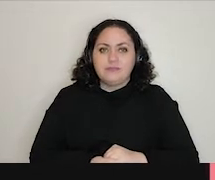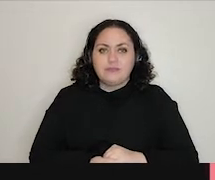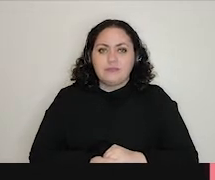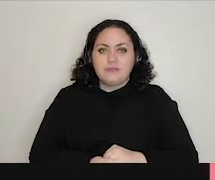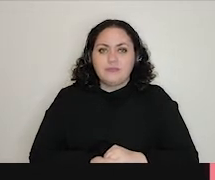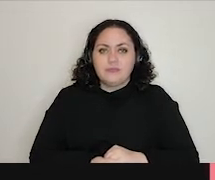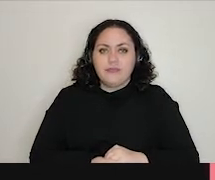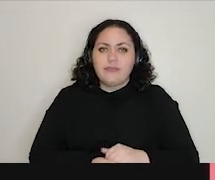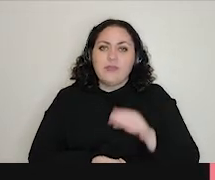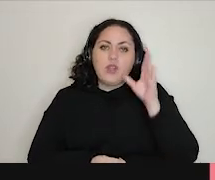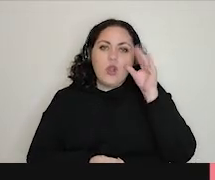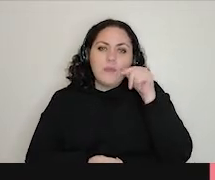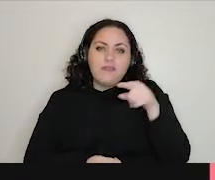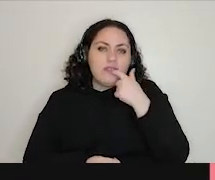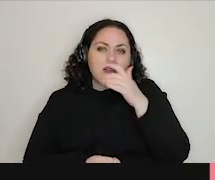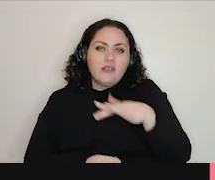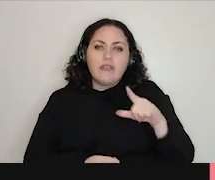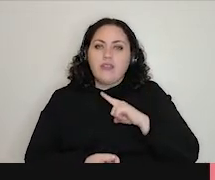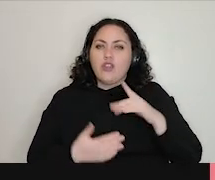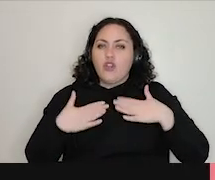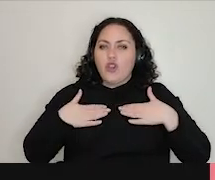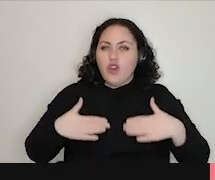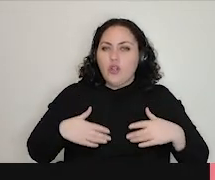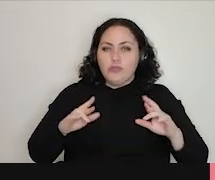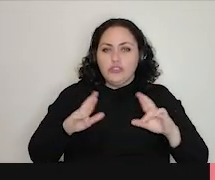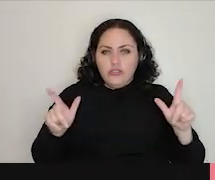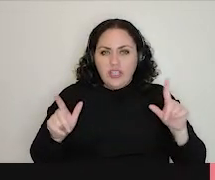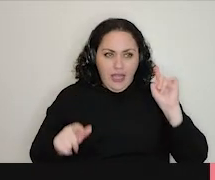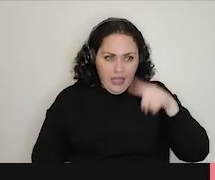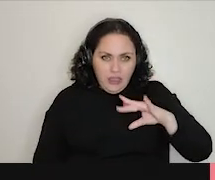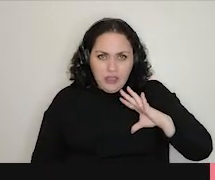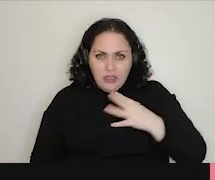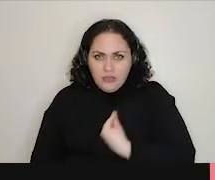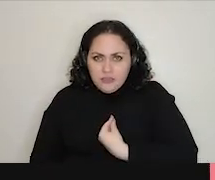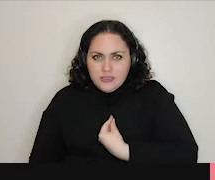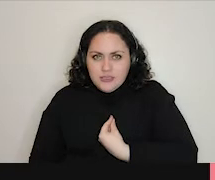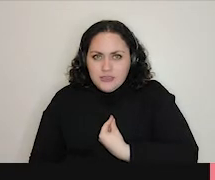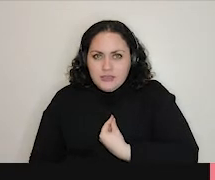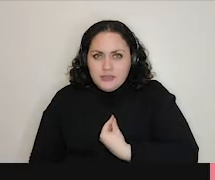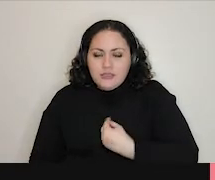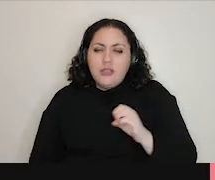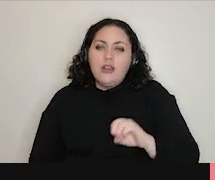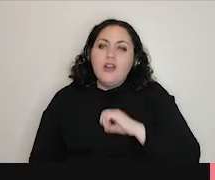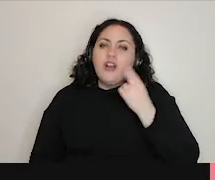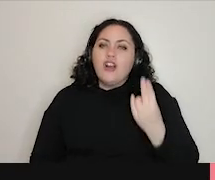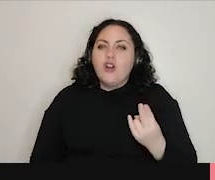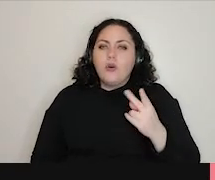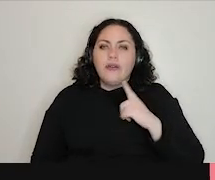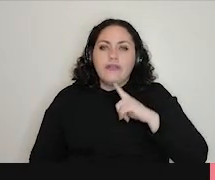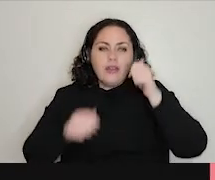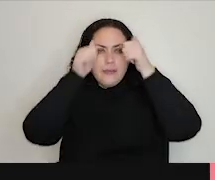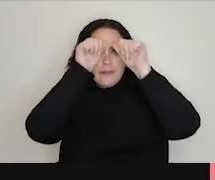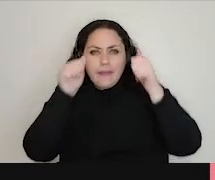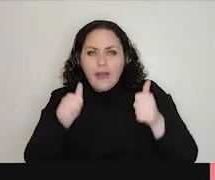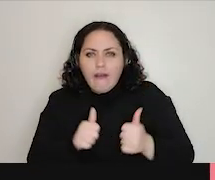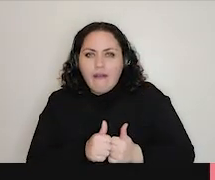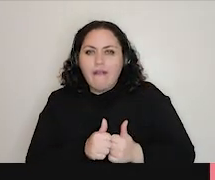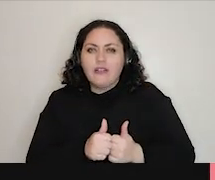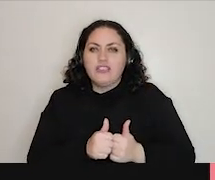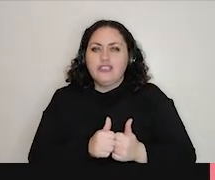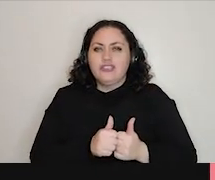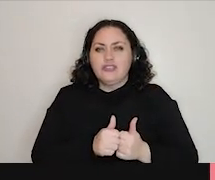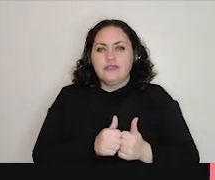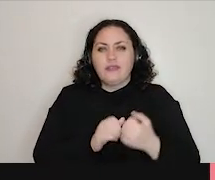ter uma corporeidade diferenciada, ainda é trans, ou tem todo um fenótipo, uns trejeitos,